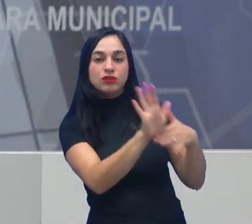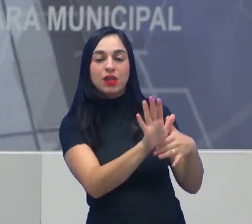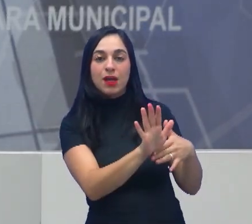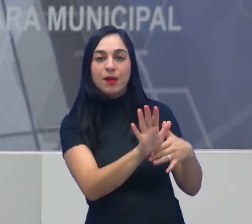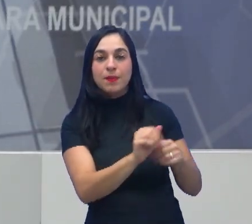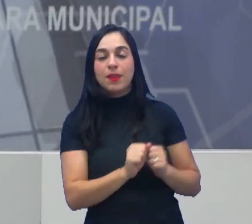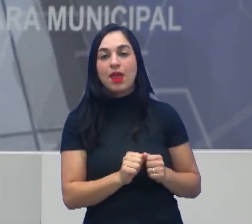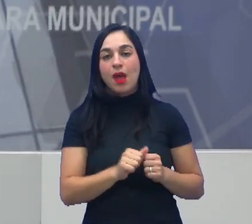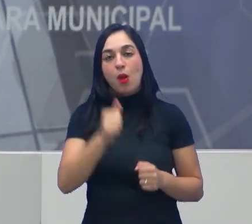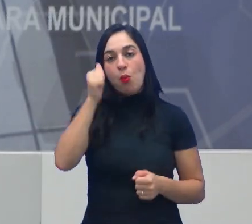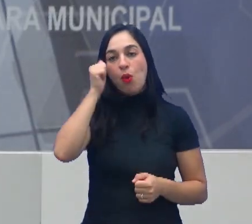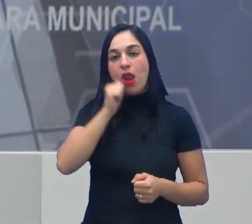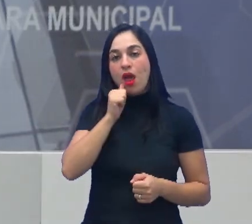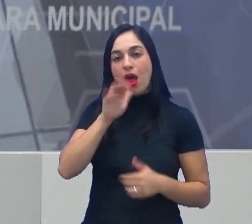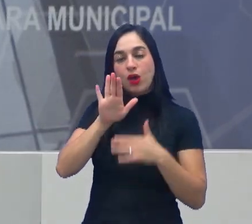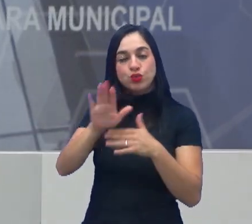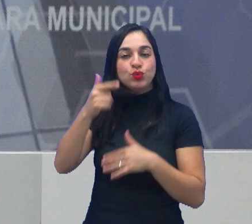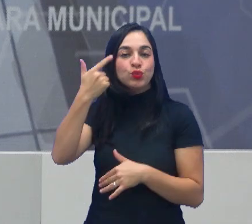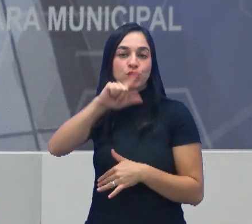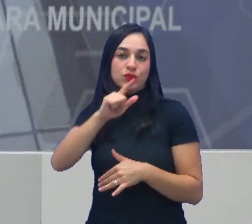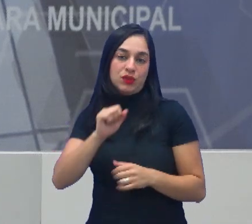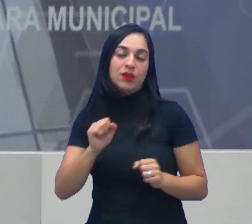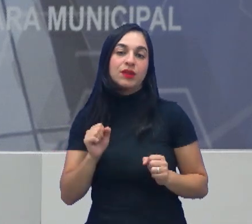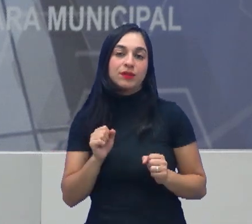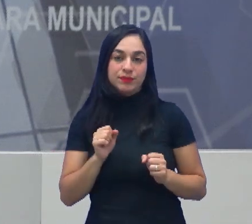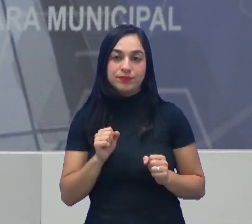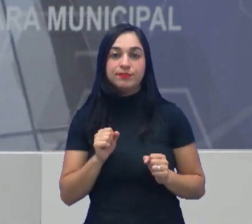conseguir. Gente,